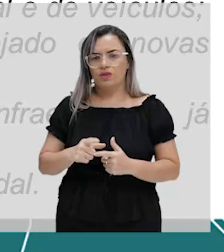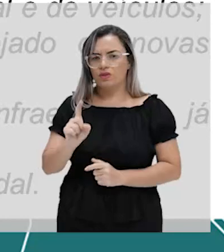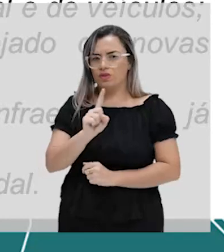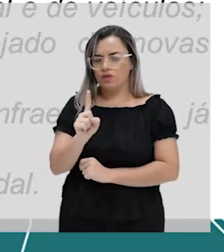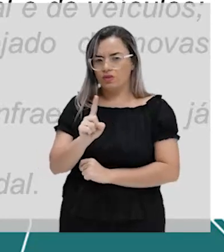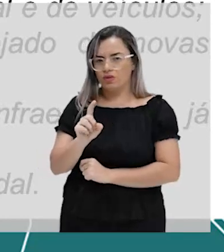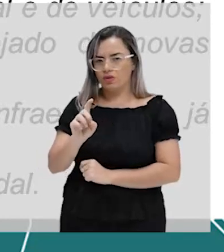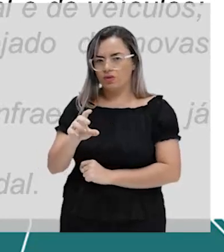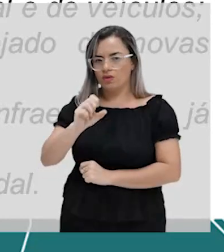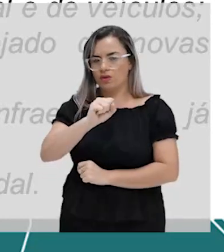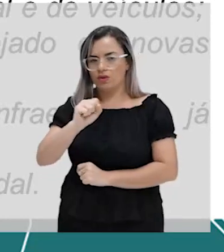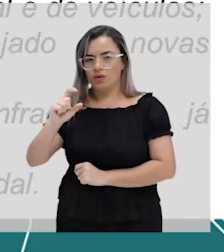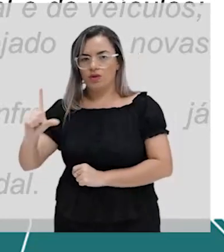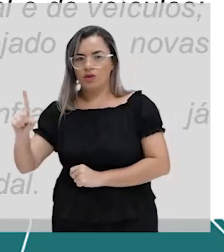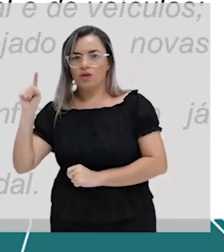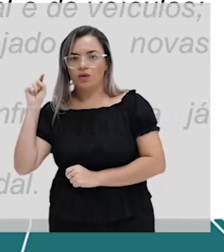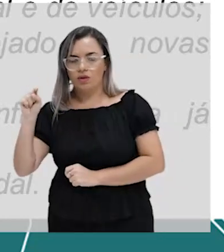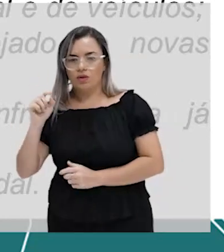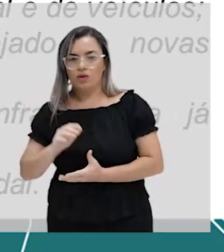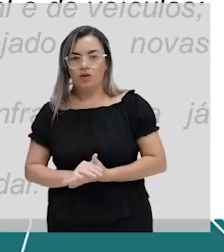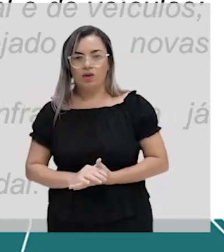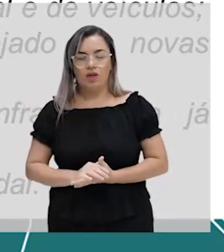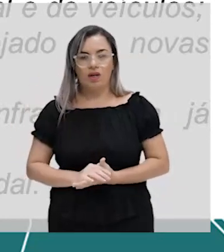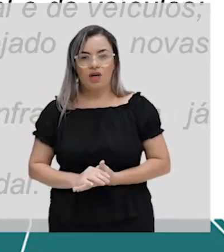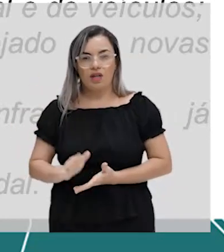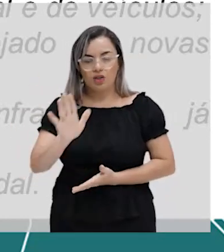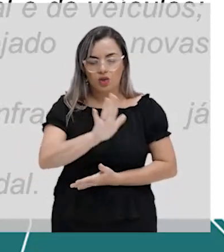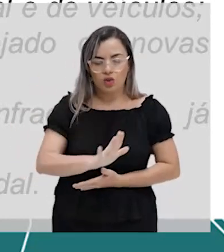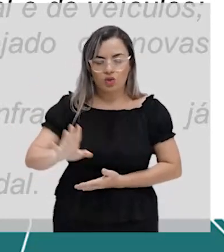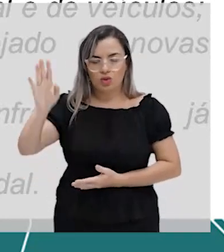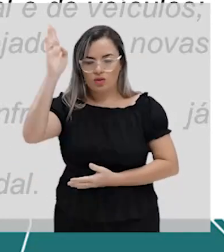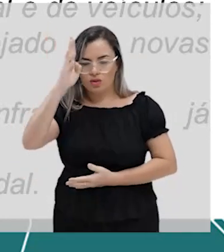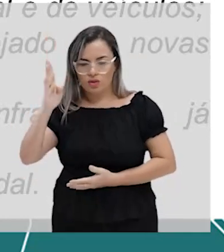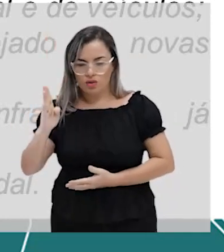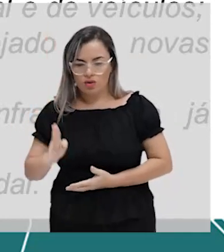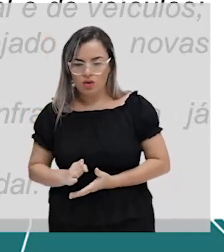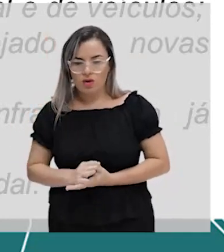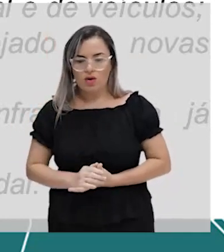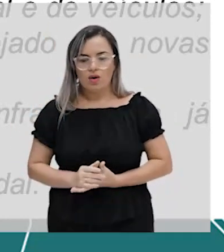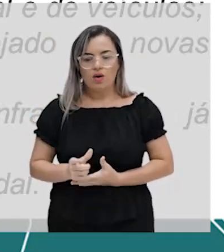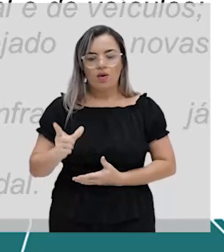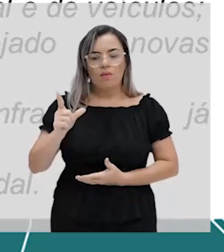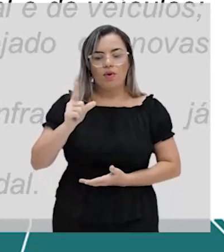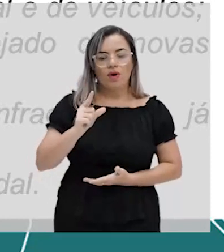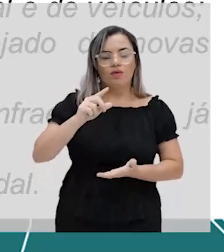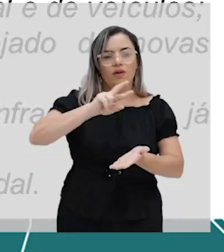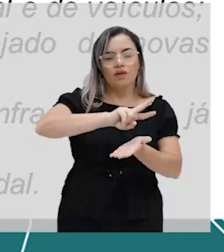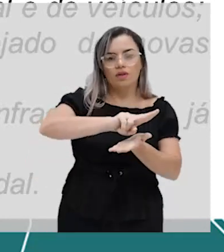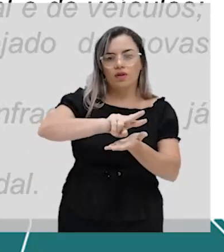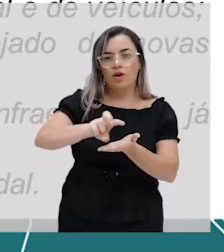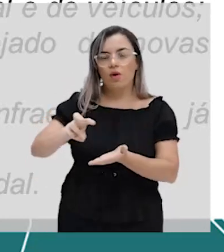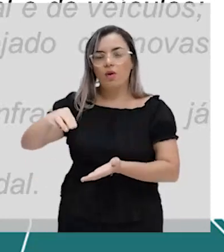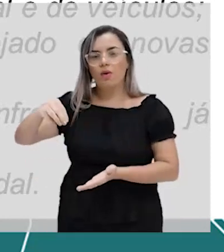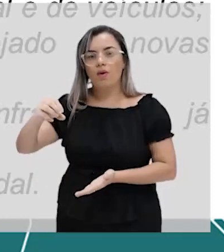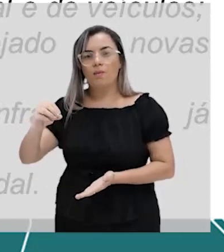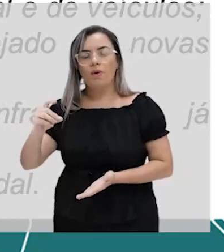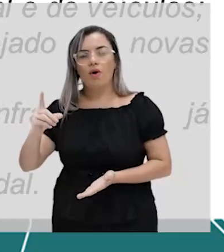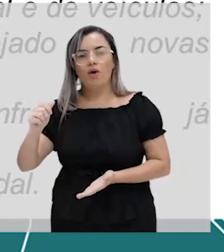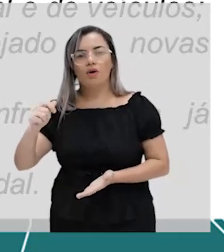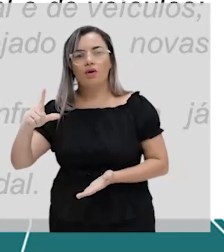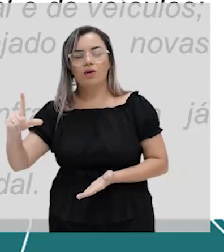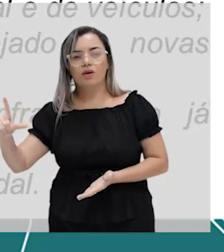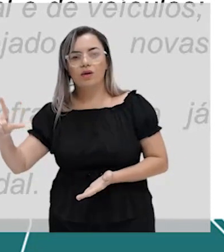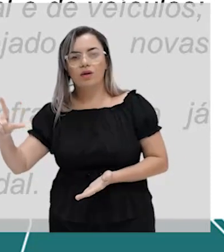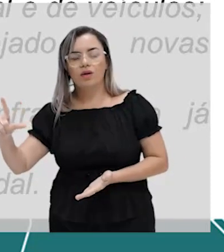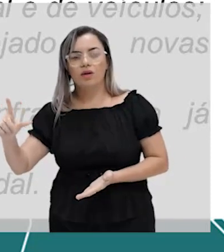apenas de São Luís, mas é uma problemática do Brasil. Pouca diversidade modal. O que é isso, Marcos? É a pouca